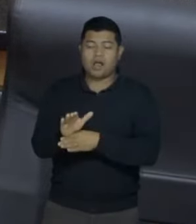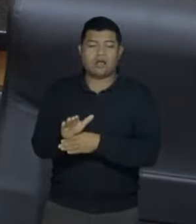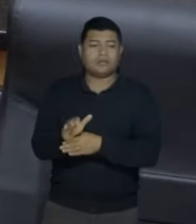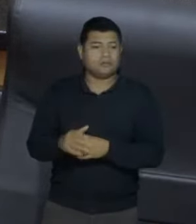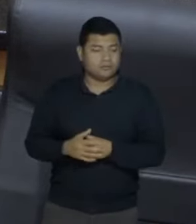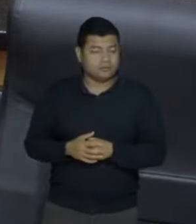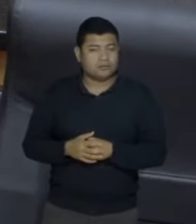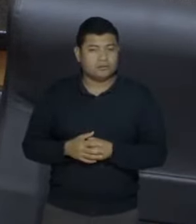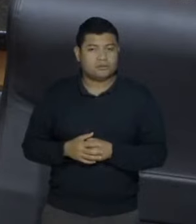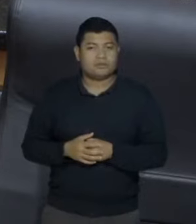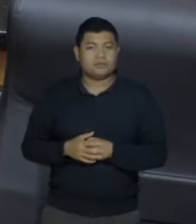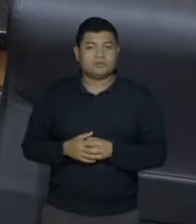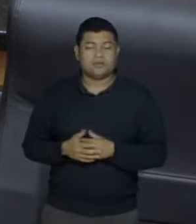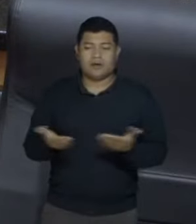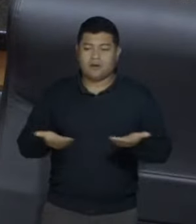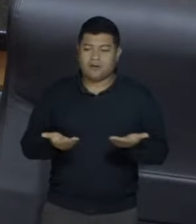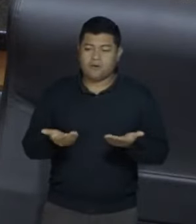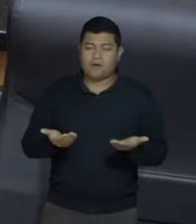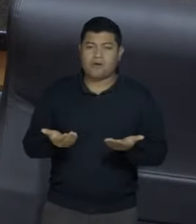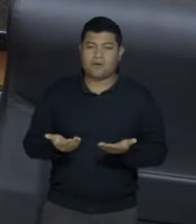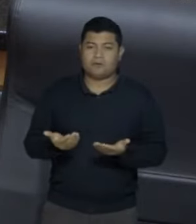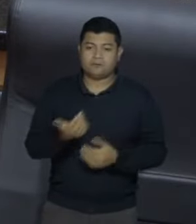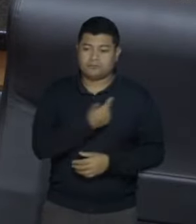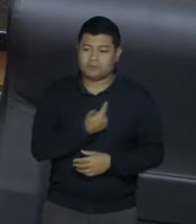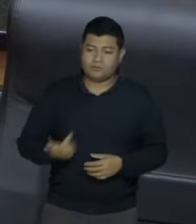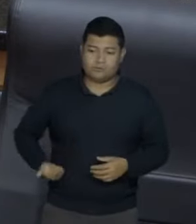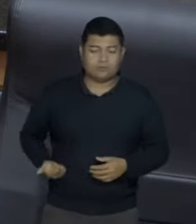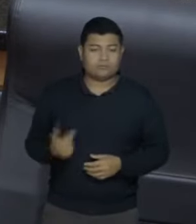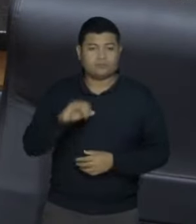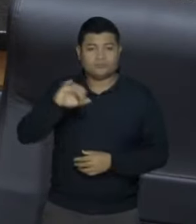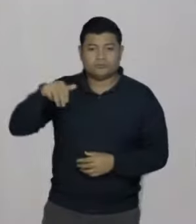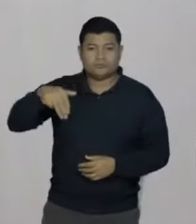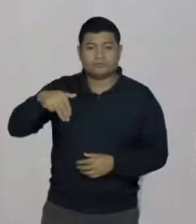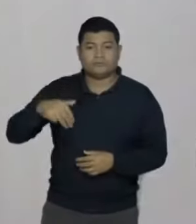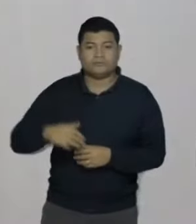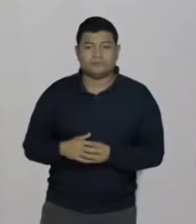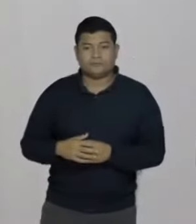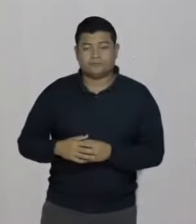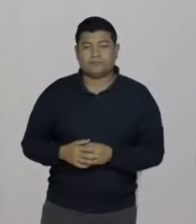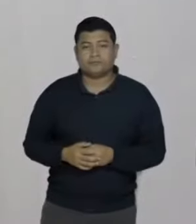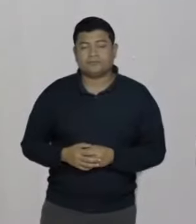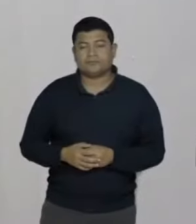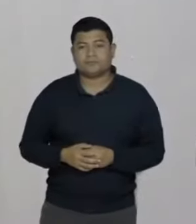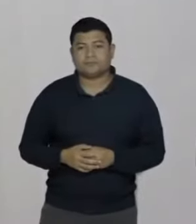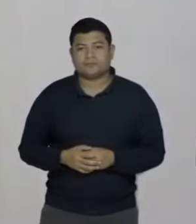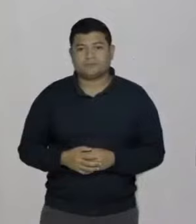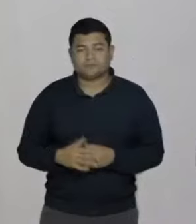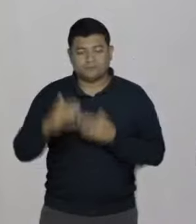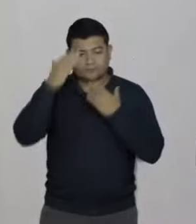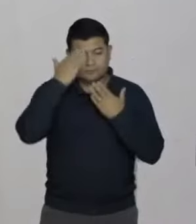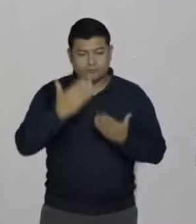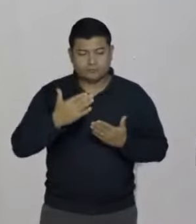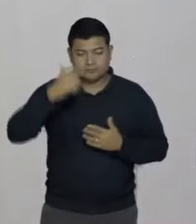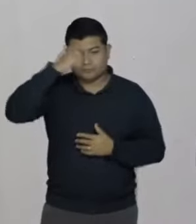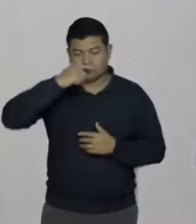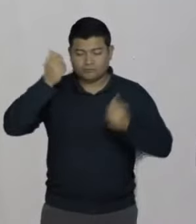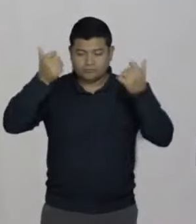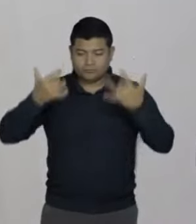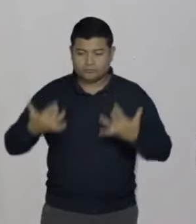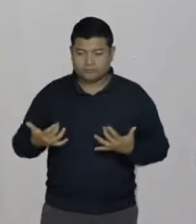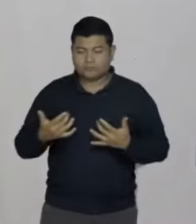o governo Jardim Melo Parabéns Obrigado Deputado Maurício é um conhecedor de todos os municípios